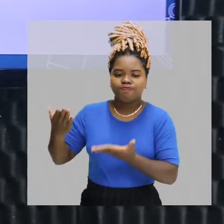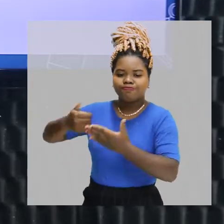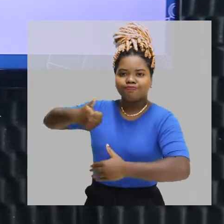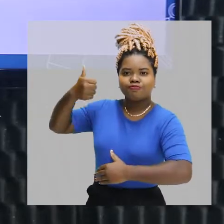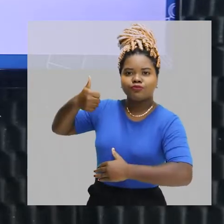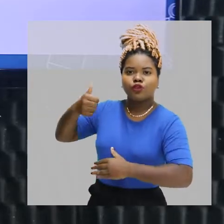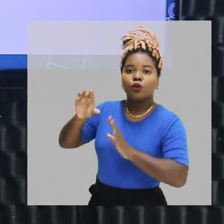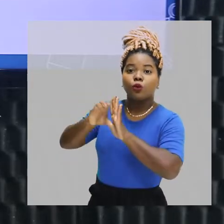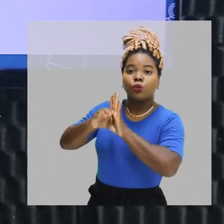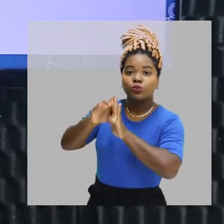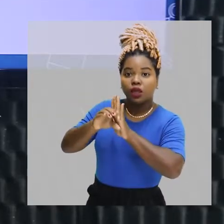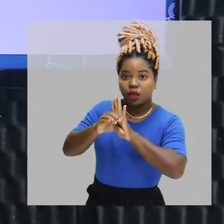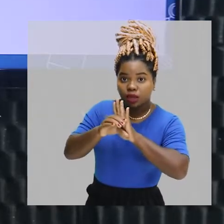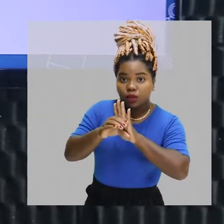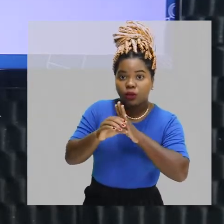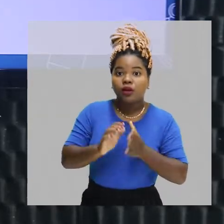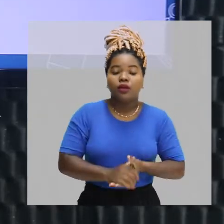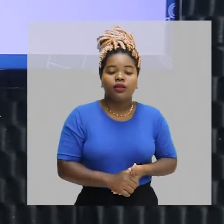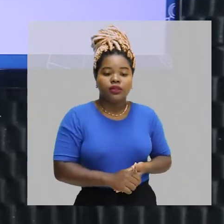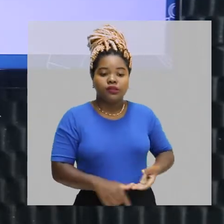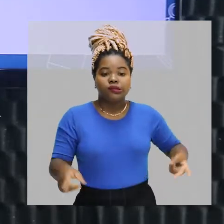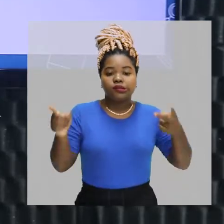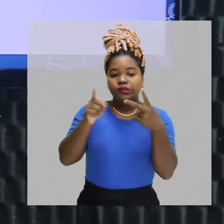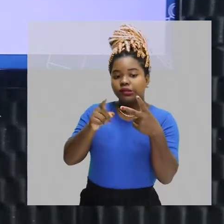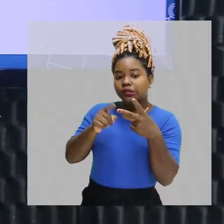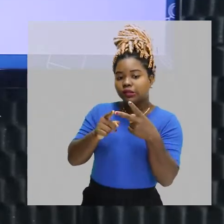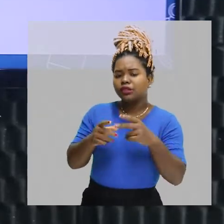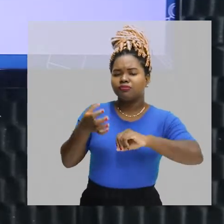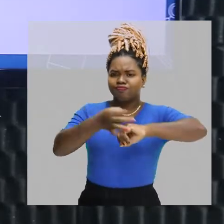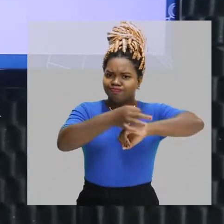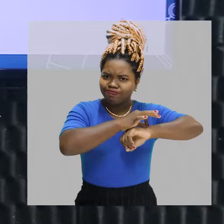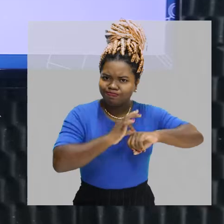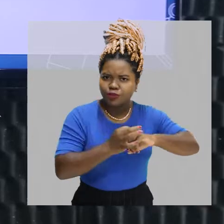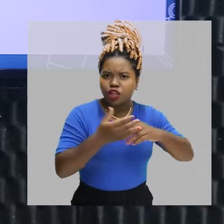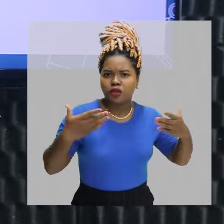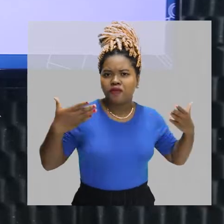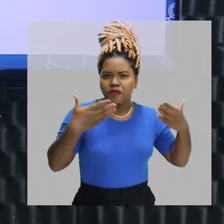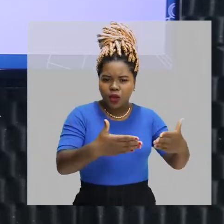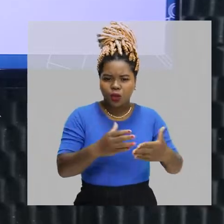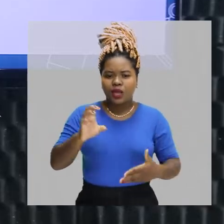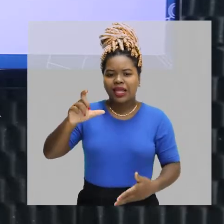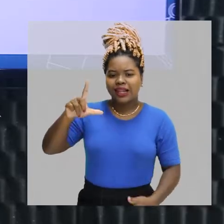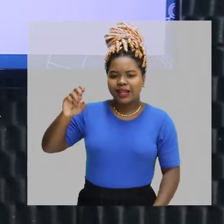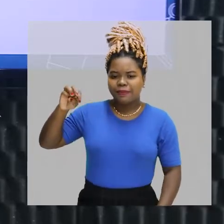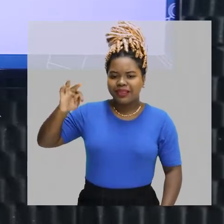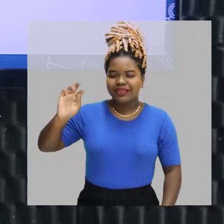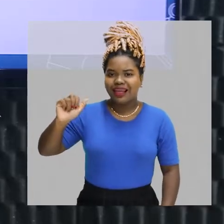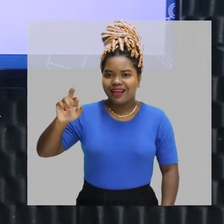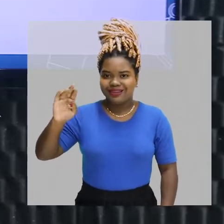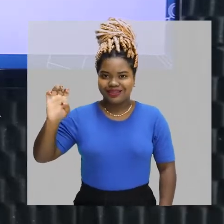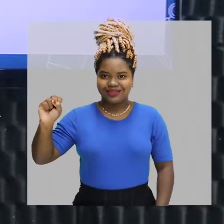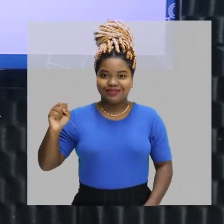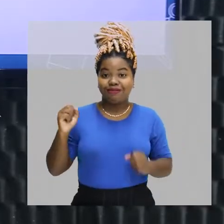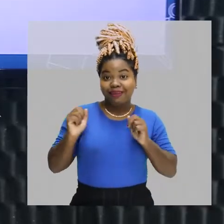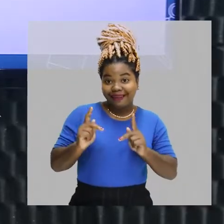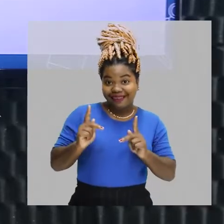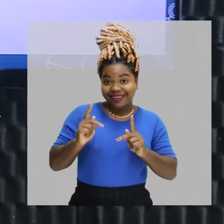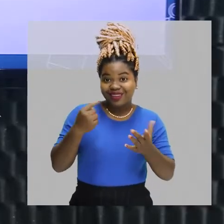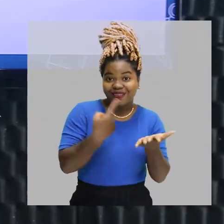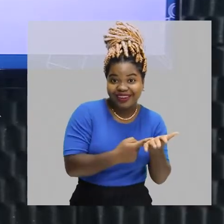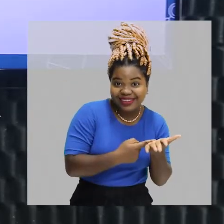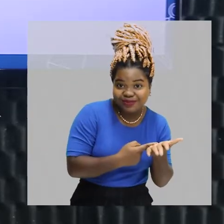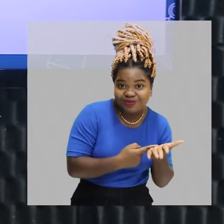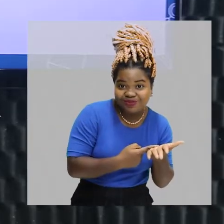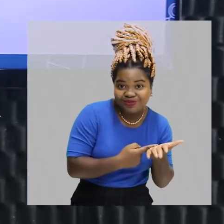o que é o modelo padrão, qual é a sua importância, e vamos falar das partículas elementares, tá certo?